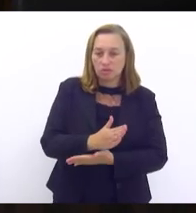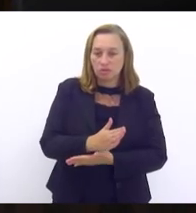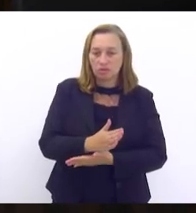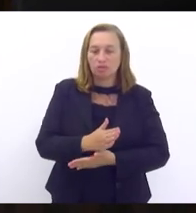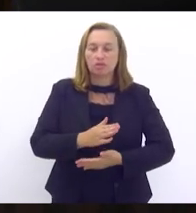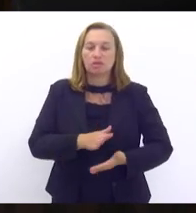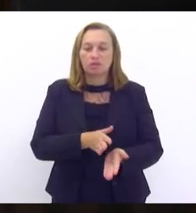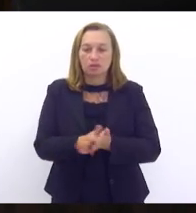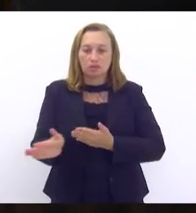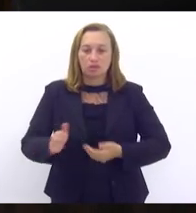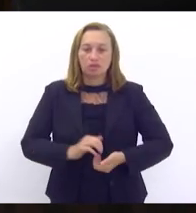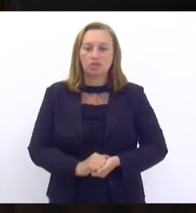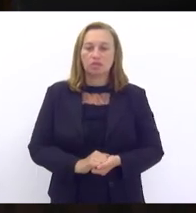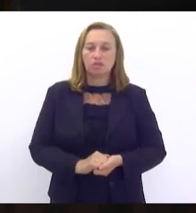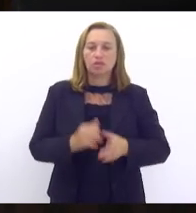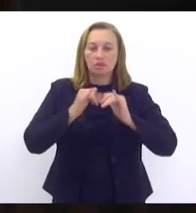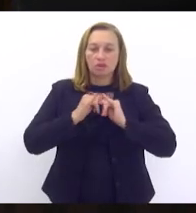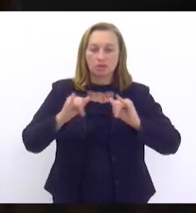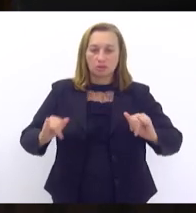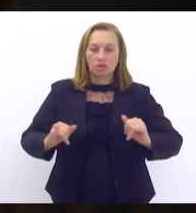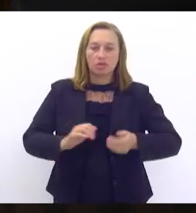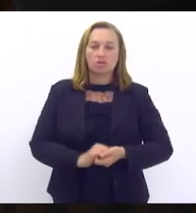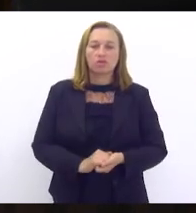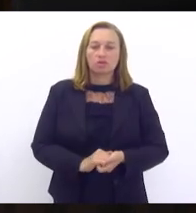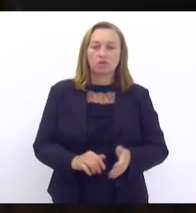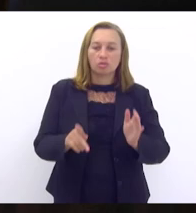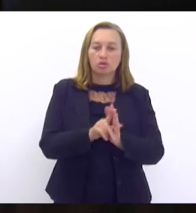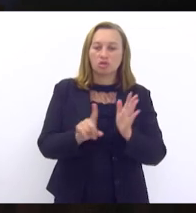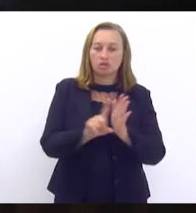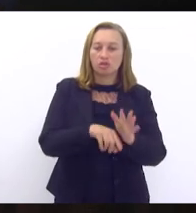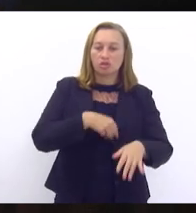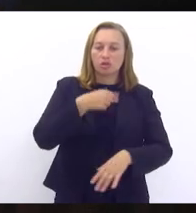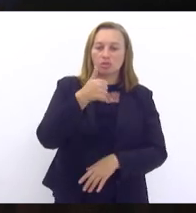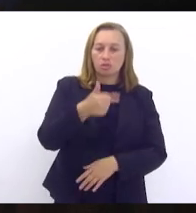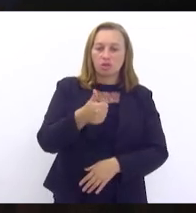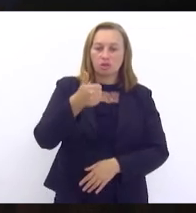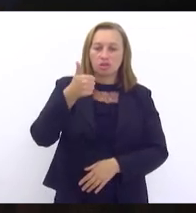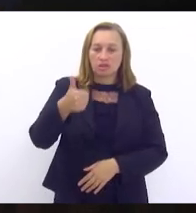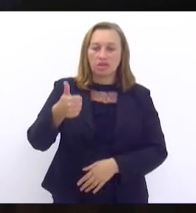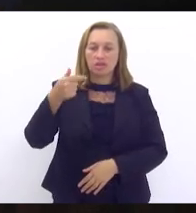vai autógrafo. Anuncio, projeto de lei número